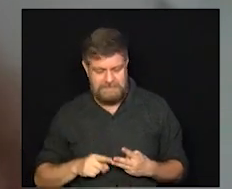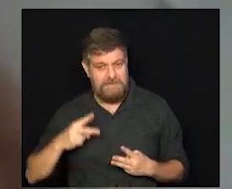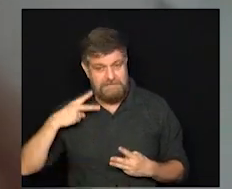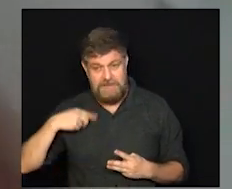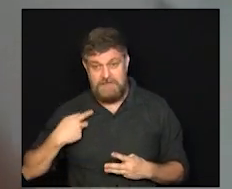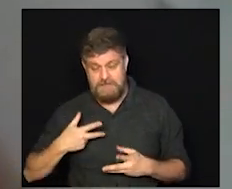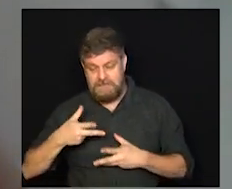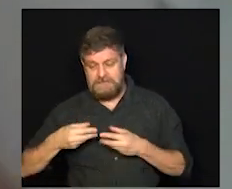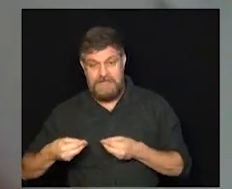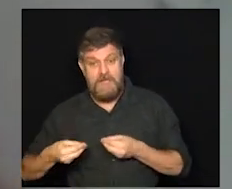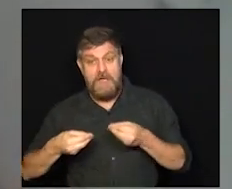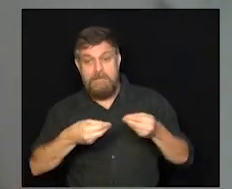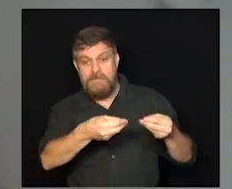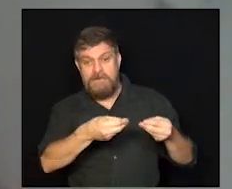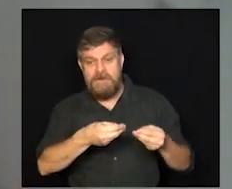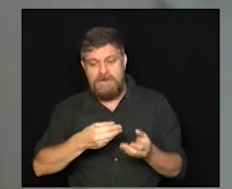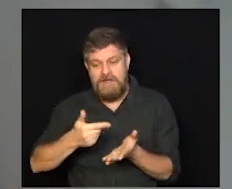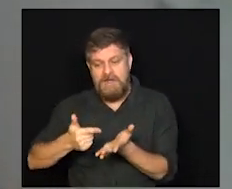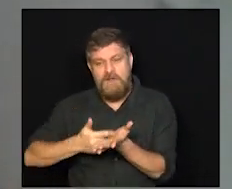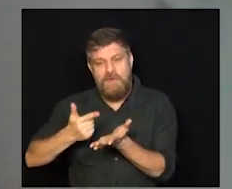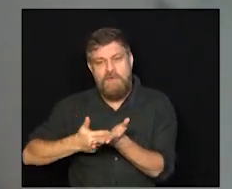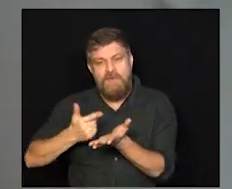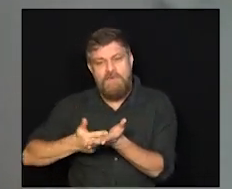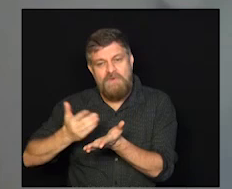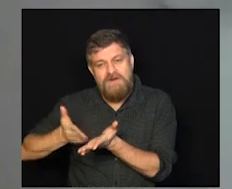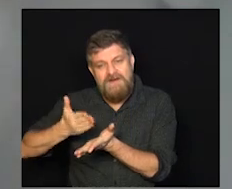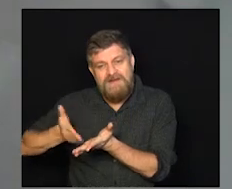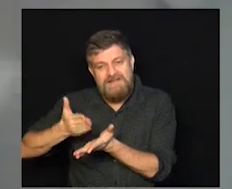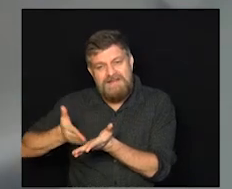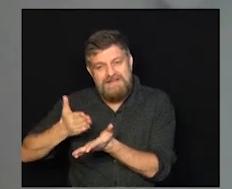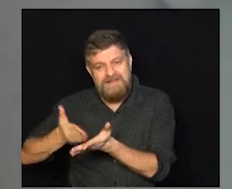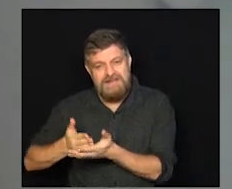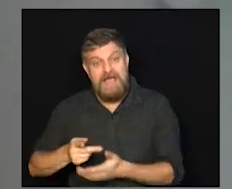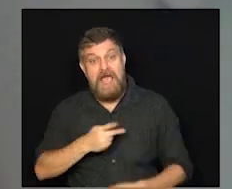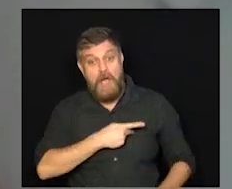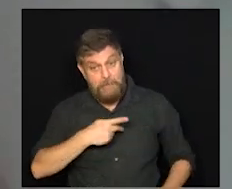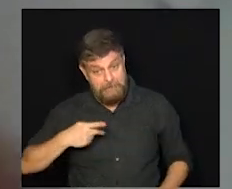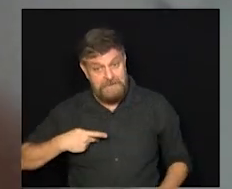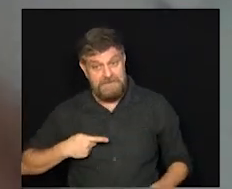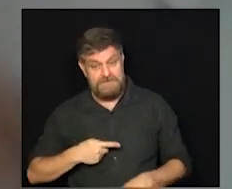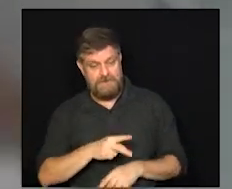um exemplar, o pastor Rodrigo também,